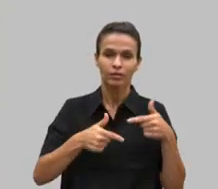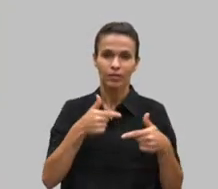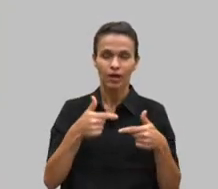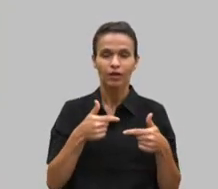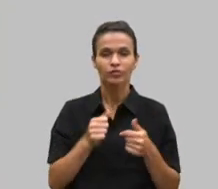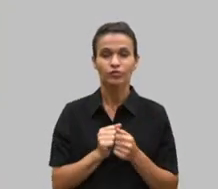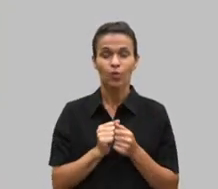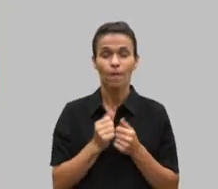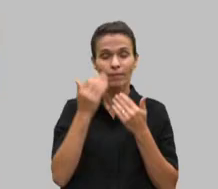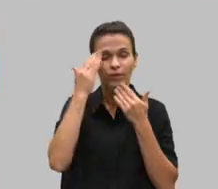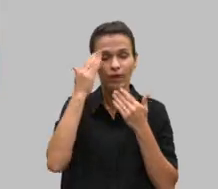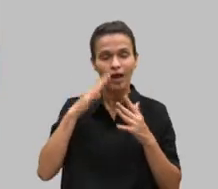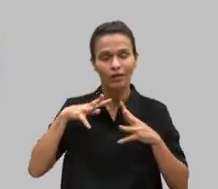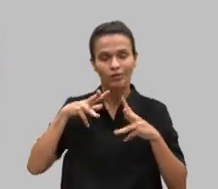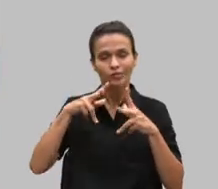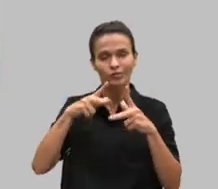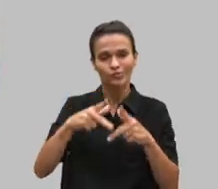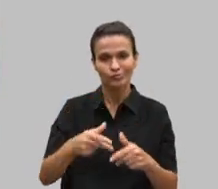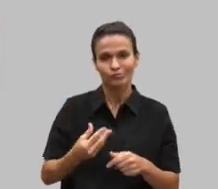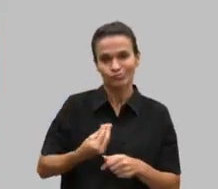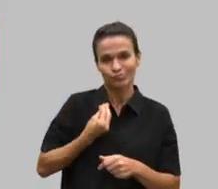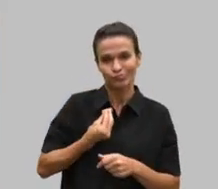os envolvidos boa plenária